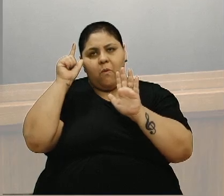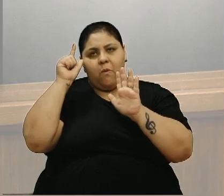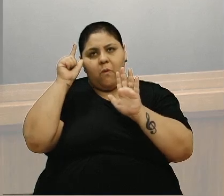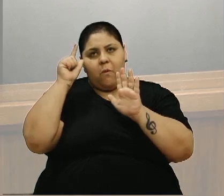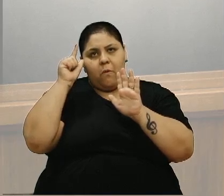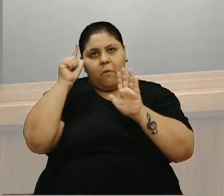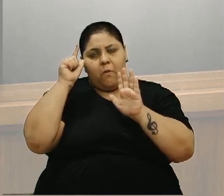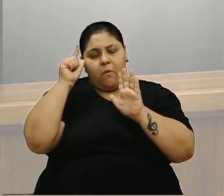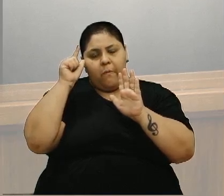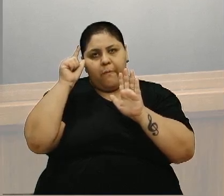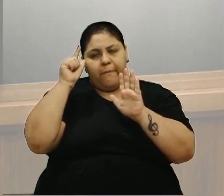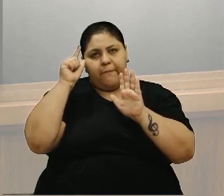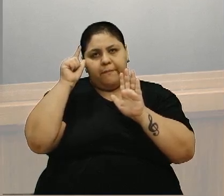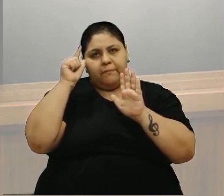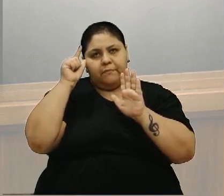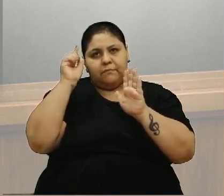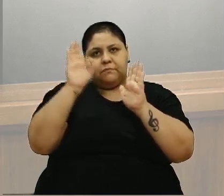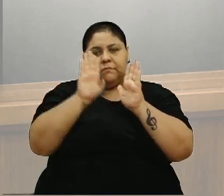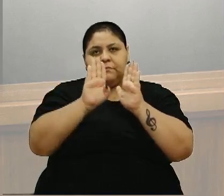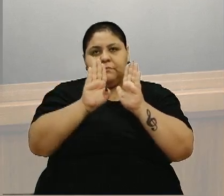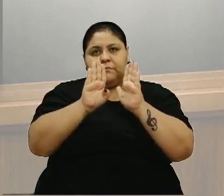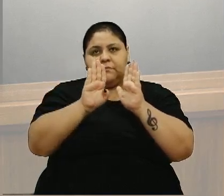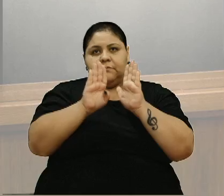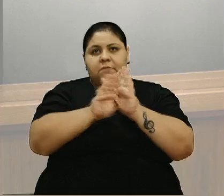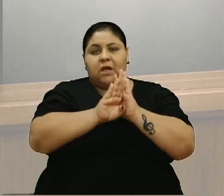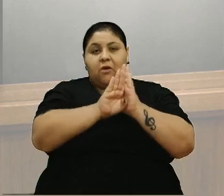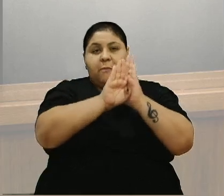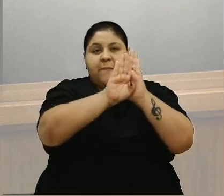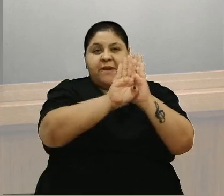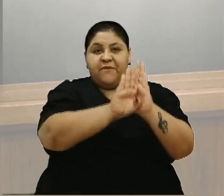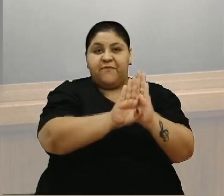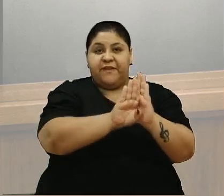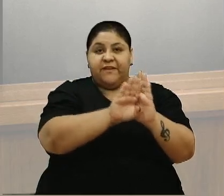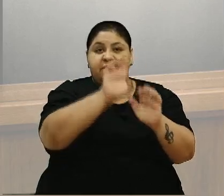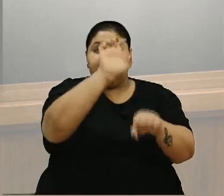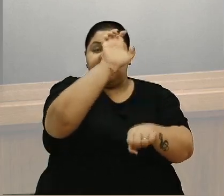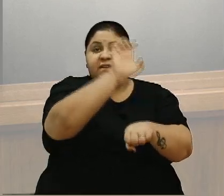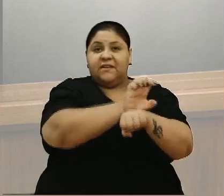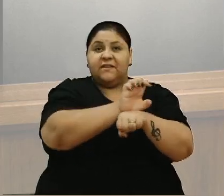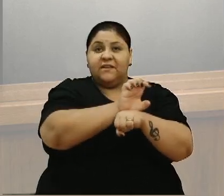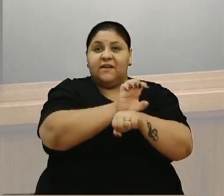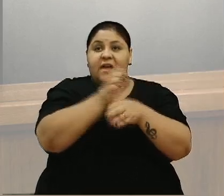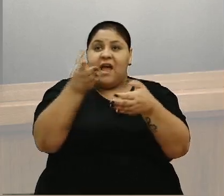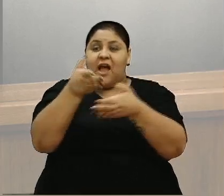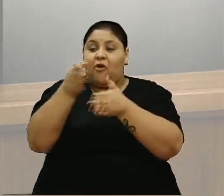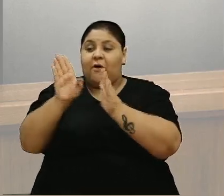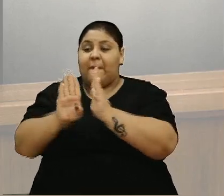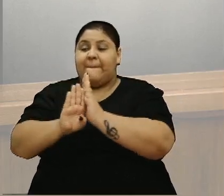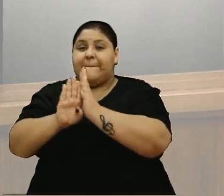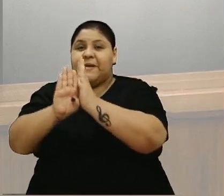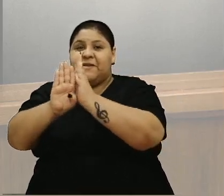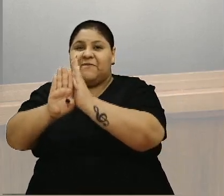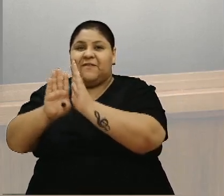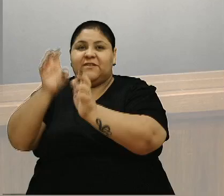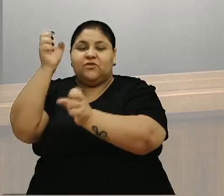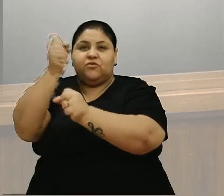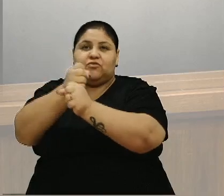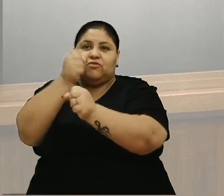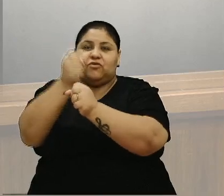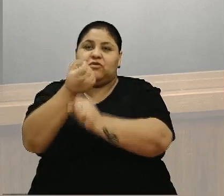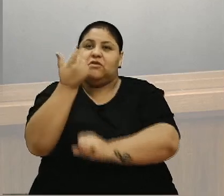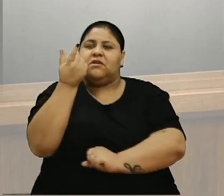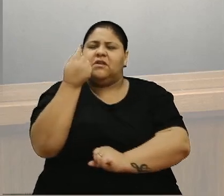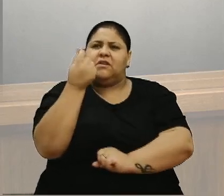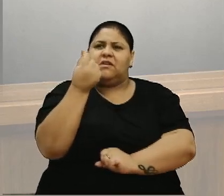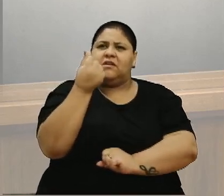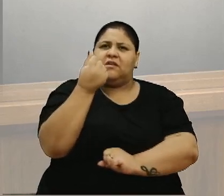auxílios, tanto o auxílio do Estado, mas nesse momento o auxílio reconstrução, que é aquele valor, todo mundo sabe,